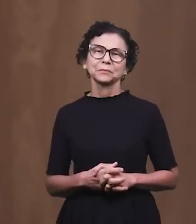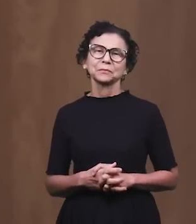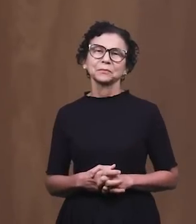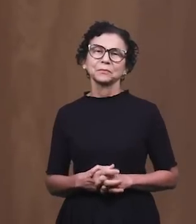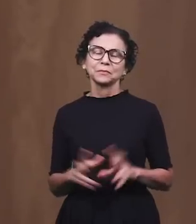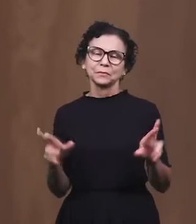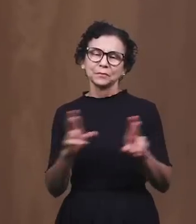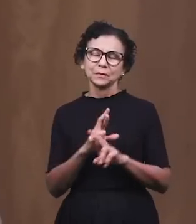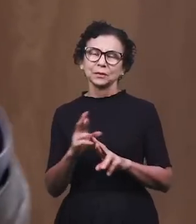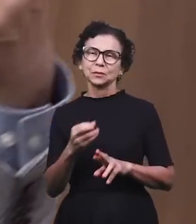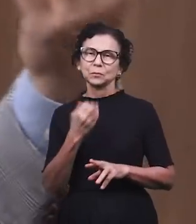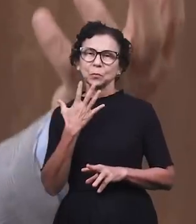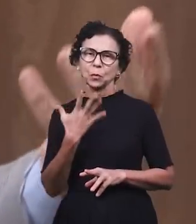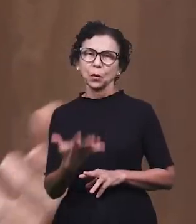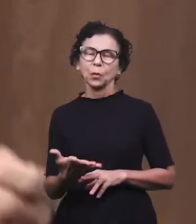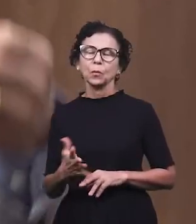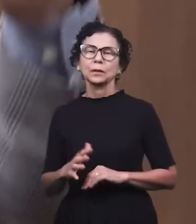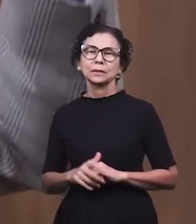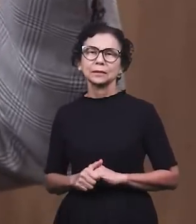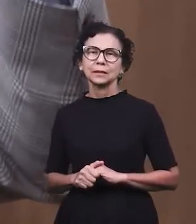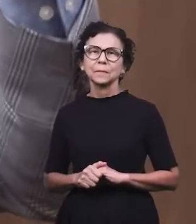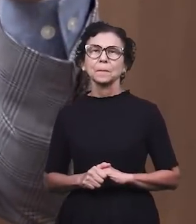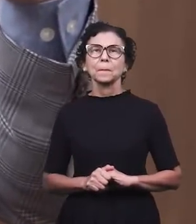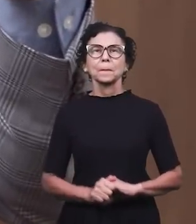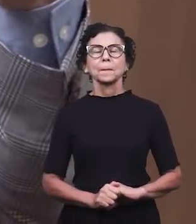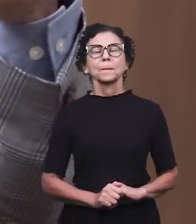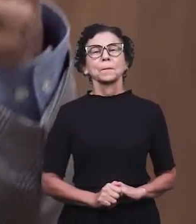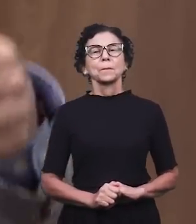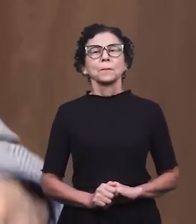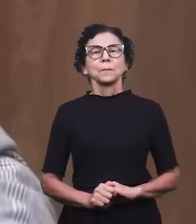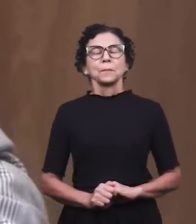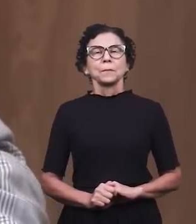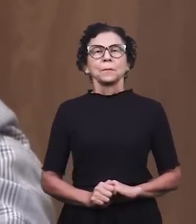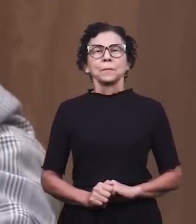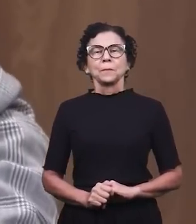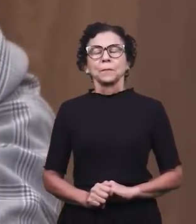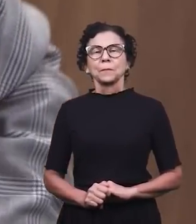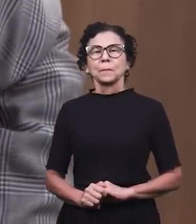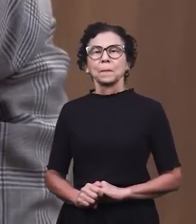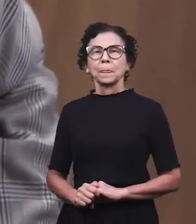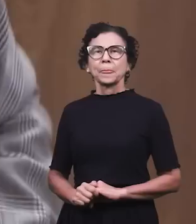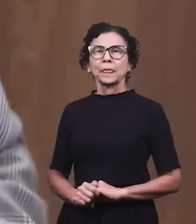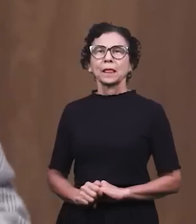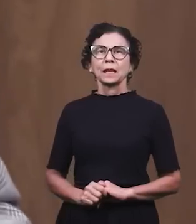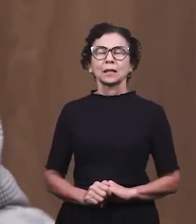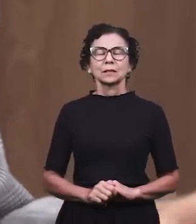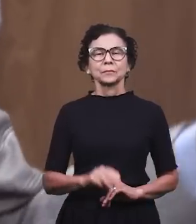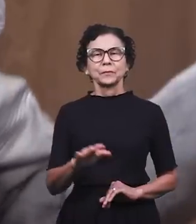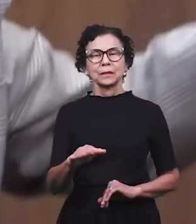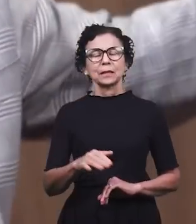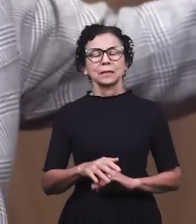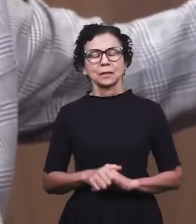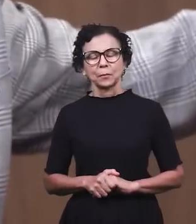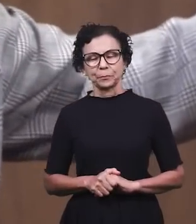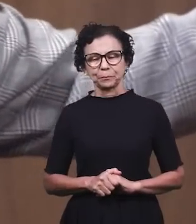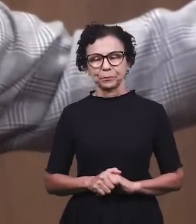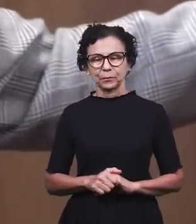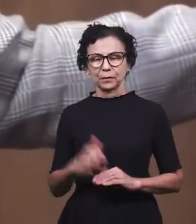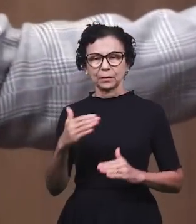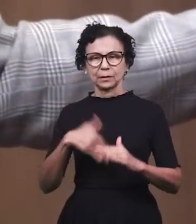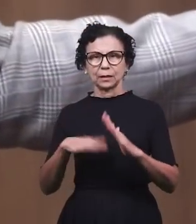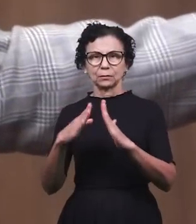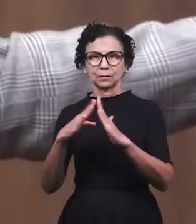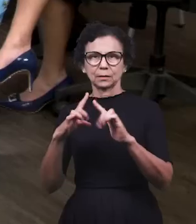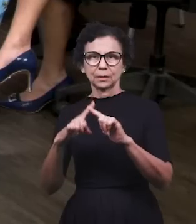então precisa. Você está no culto, terminou o culto, né? Aí, tudo bem, eu vou conversar